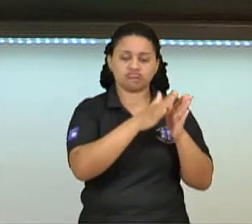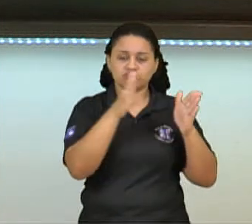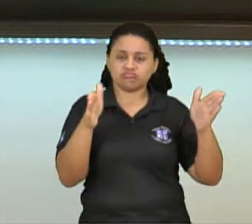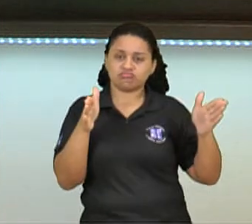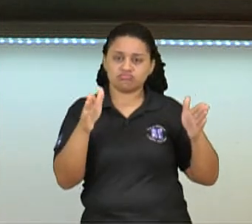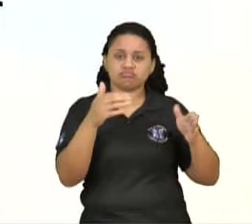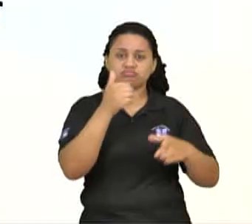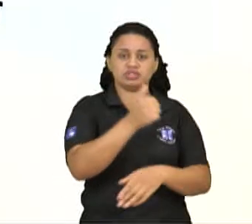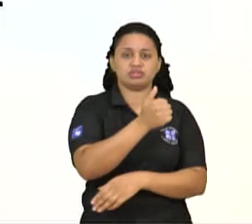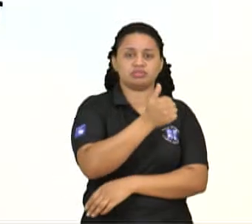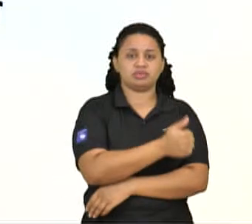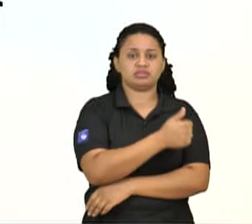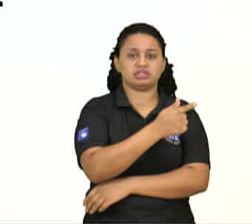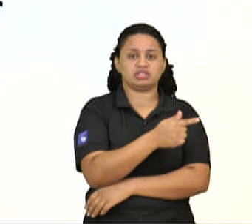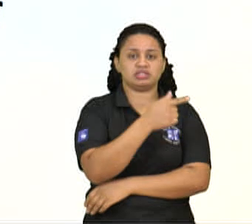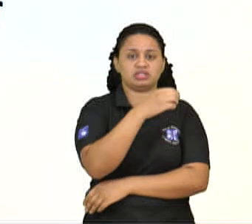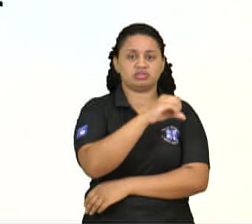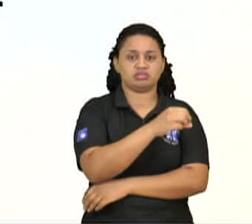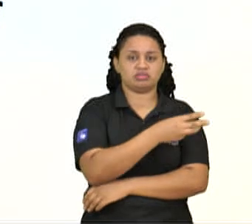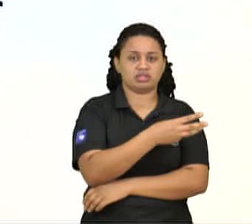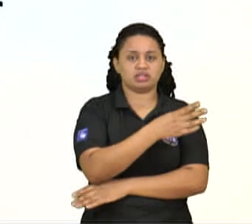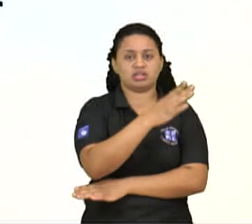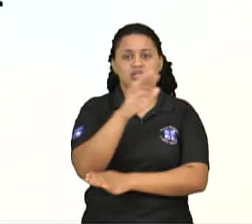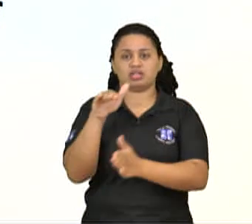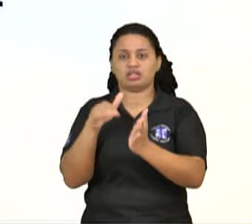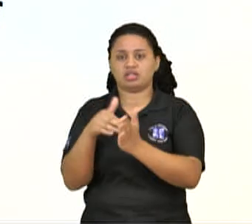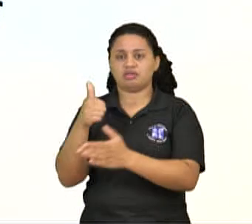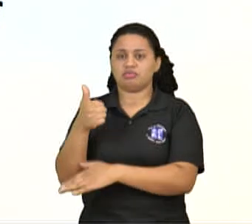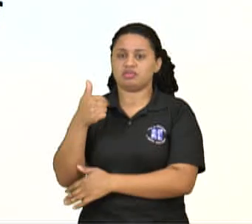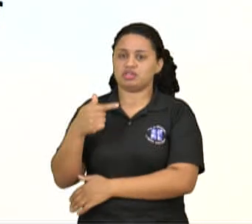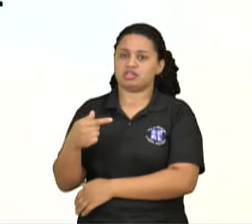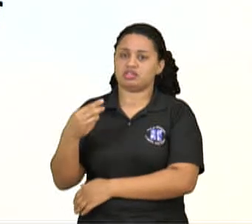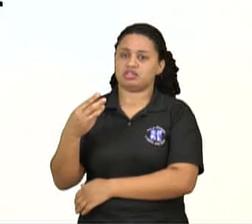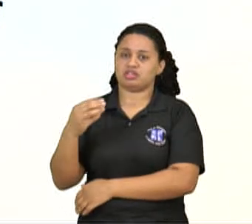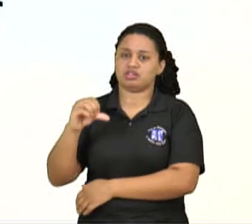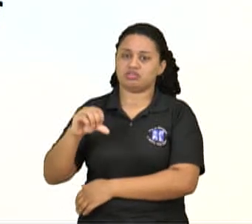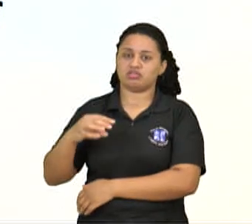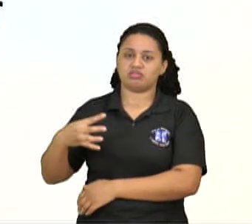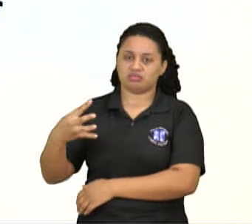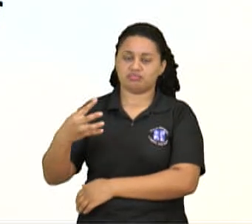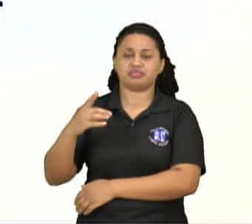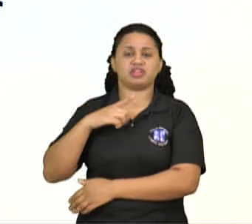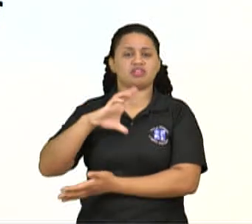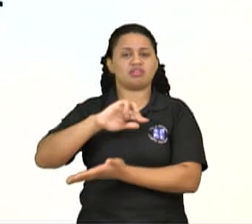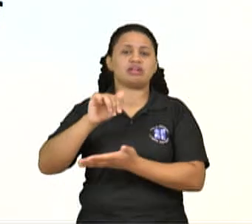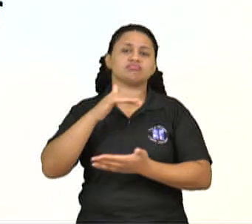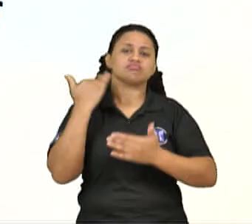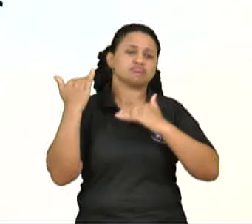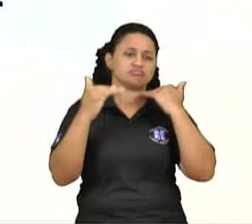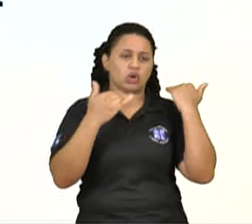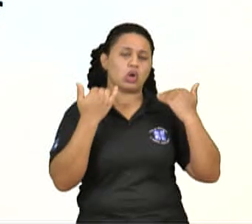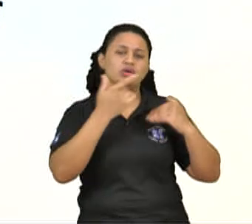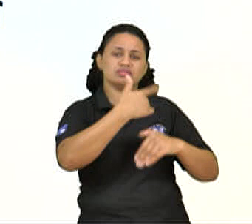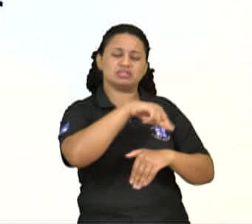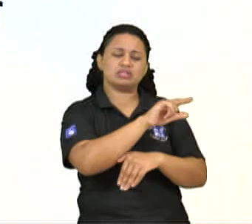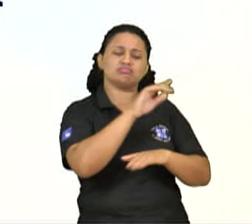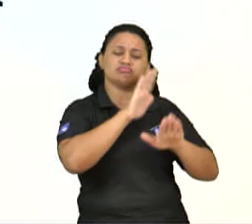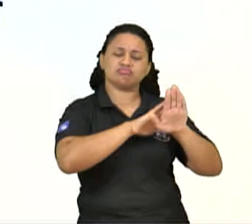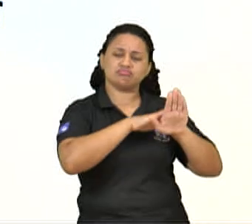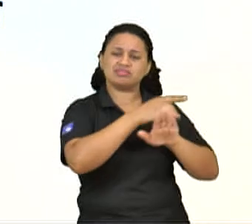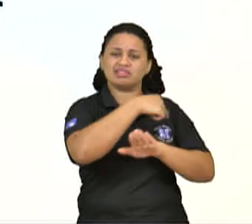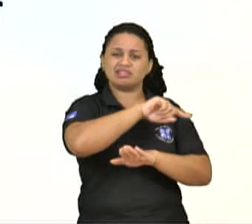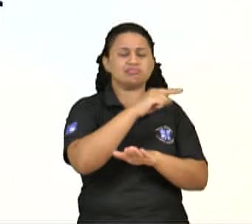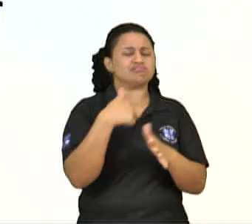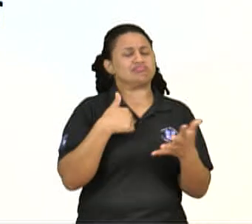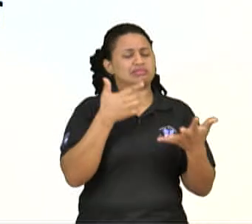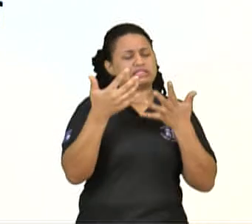1794. E esse movimento chamado O Terror vão ocorrer inúmeras mortes, os jacobinos vão se perder em seus ideais,